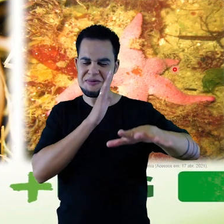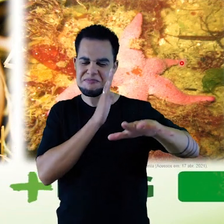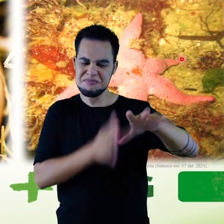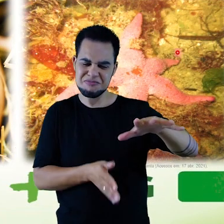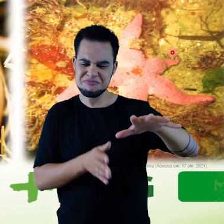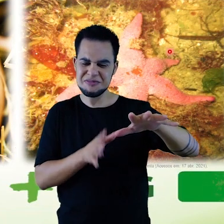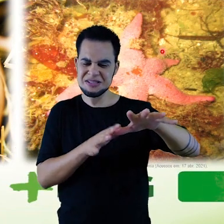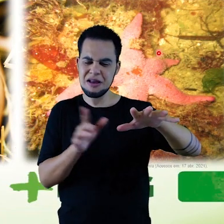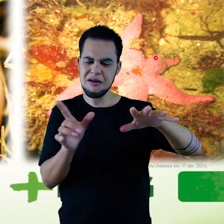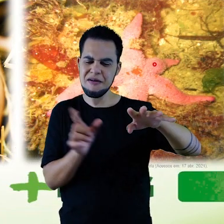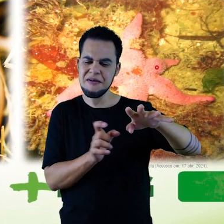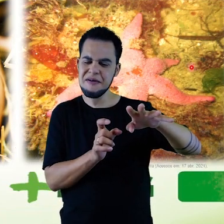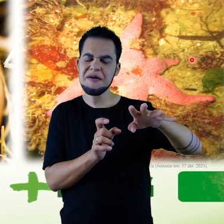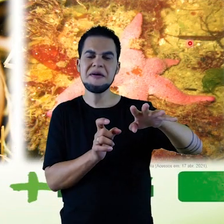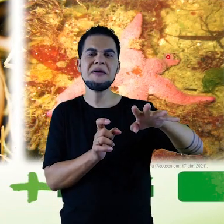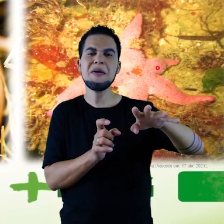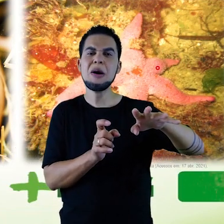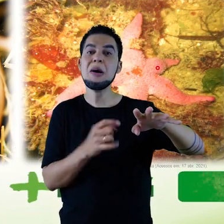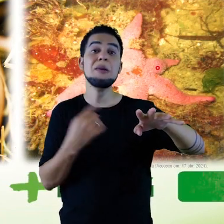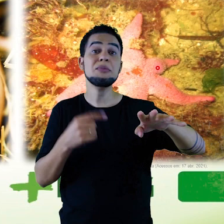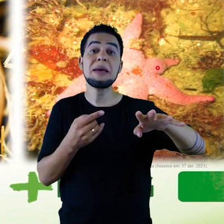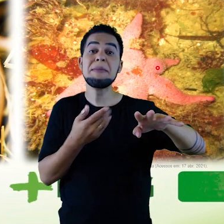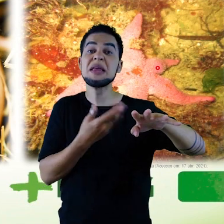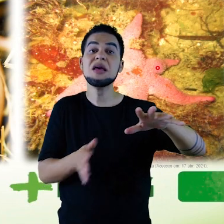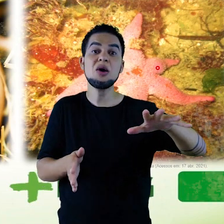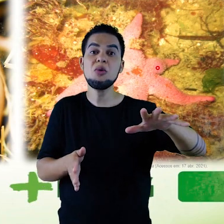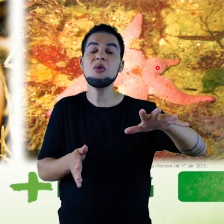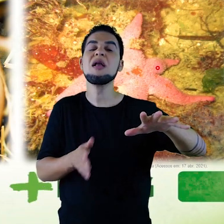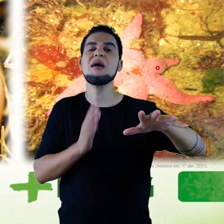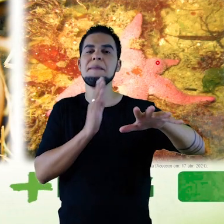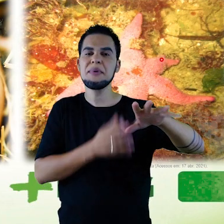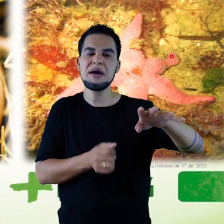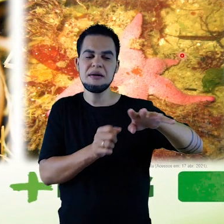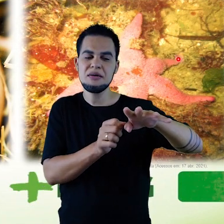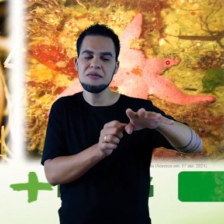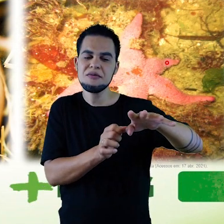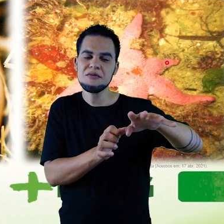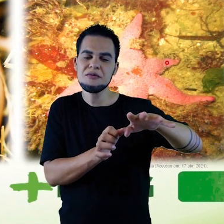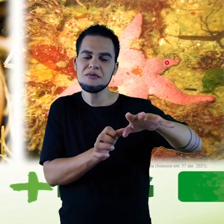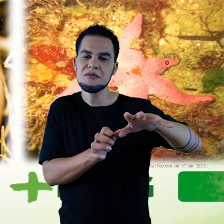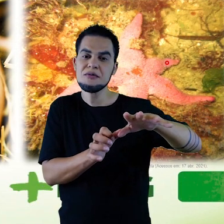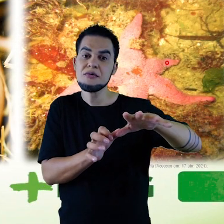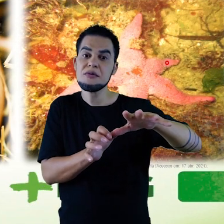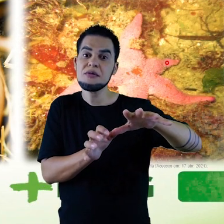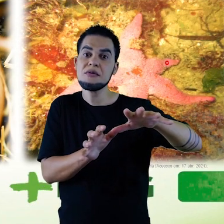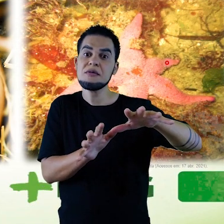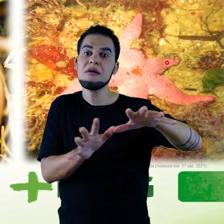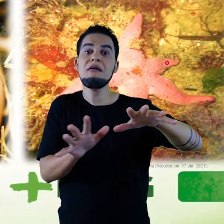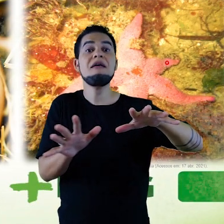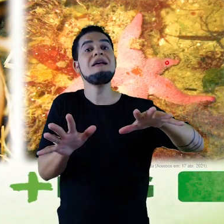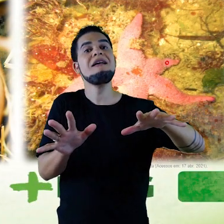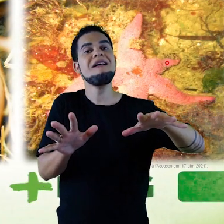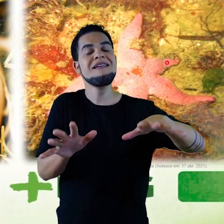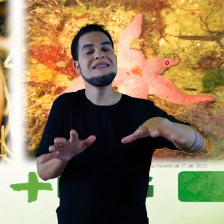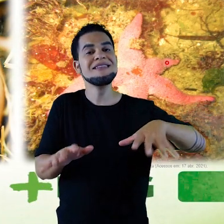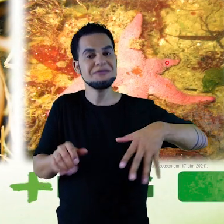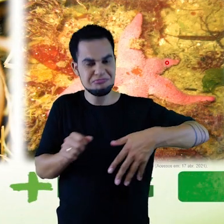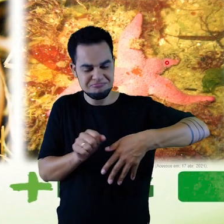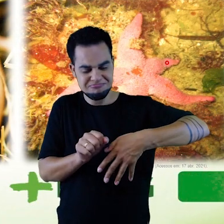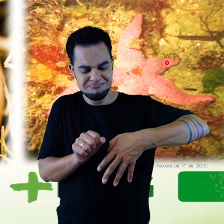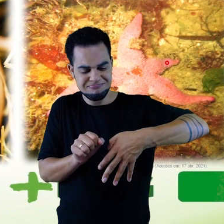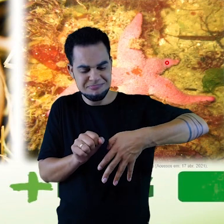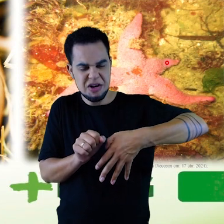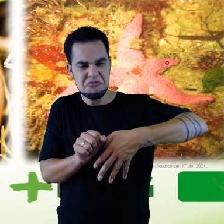direita que tá meio pequeno, né? Ela perdeu esse braço e ela tá repondo. Então olha a importância da mitose para alguns